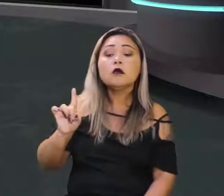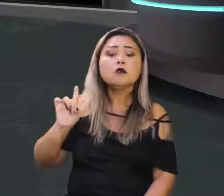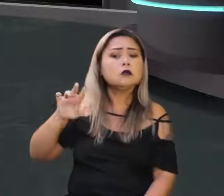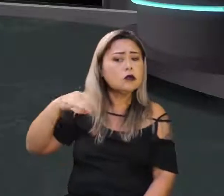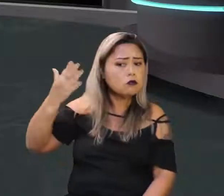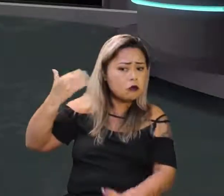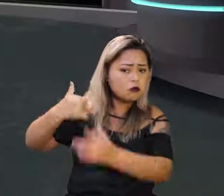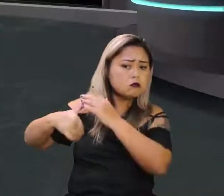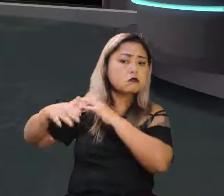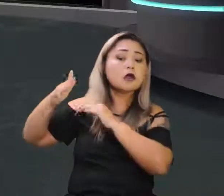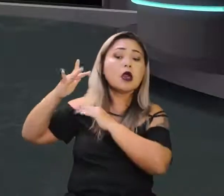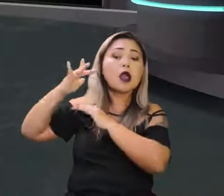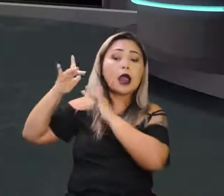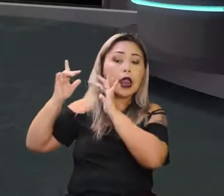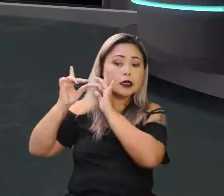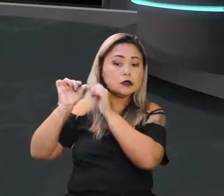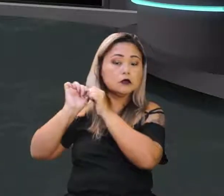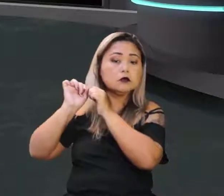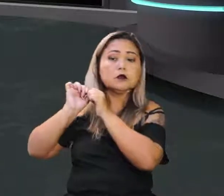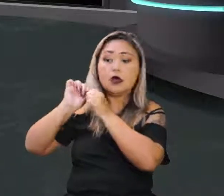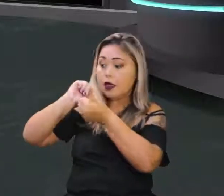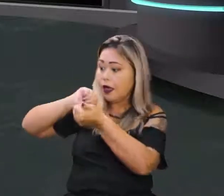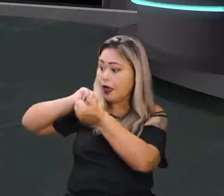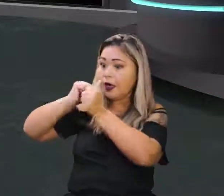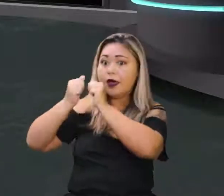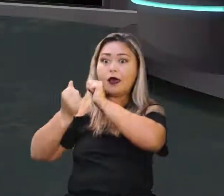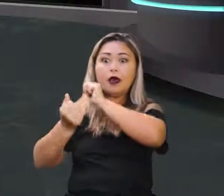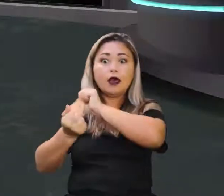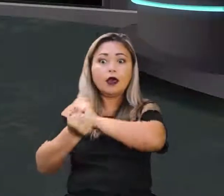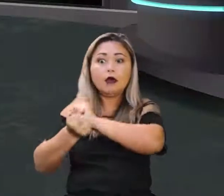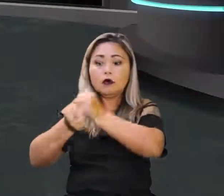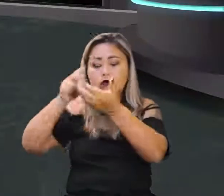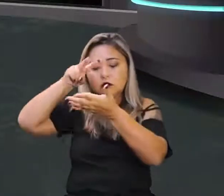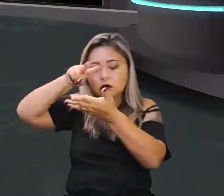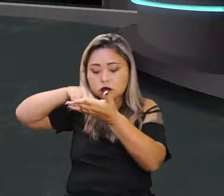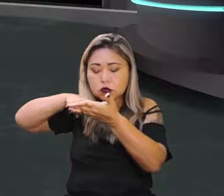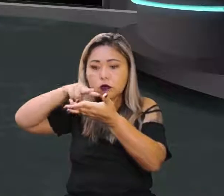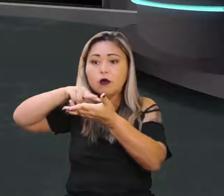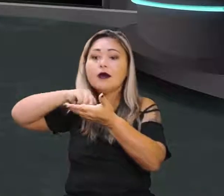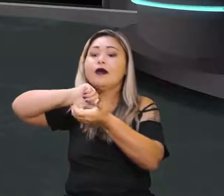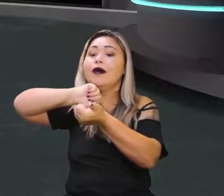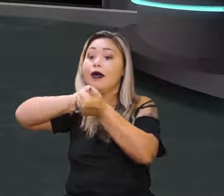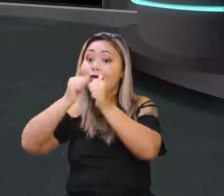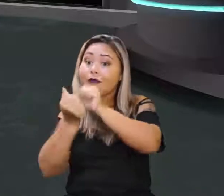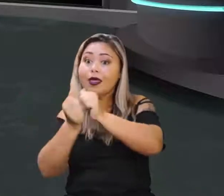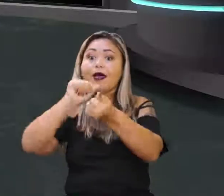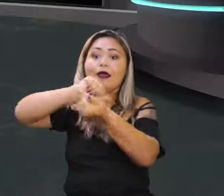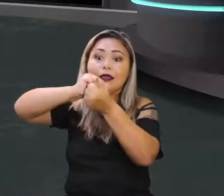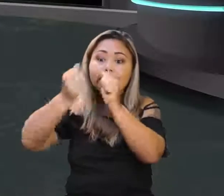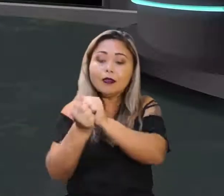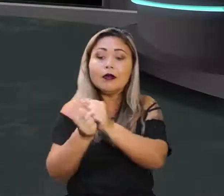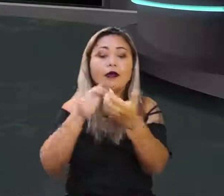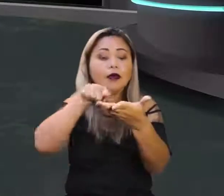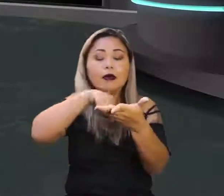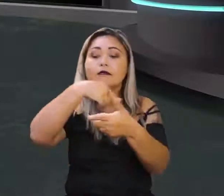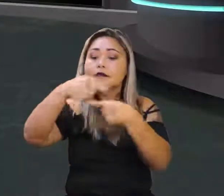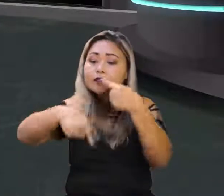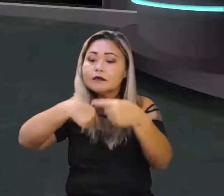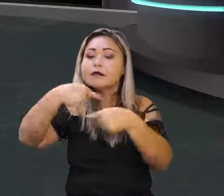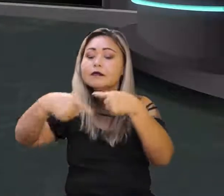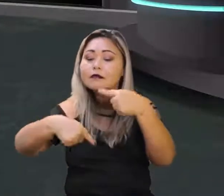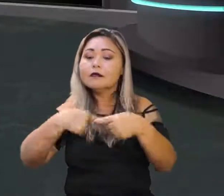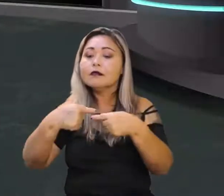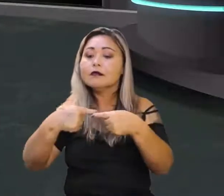clássicos gregos, que essas histórias são remontadas, são feitas releituras, e aí, através dessas releituras,